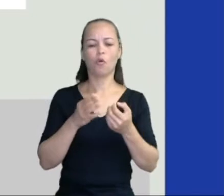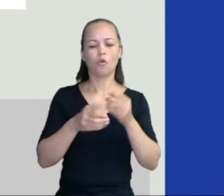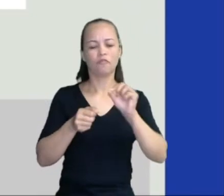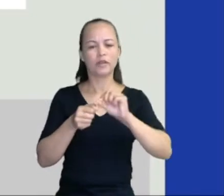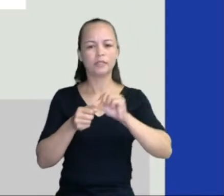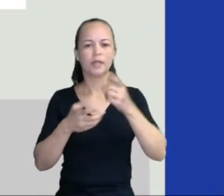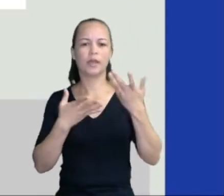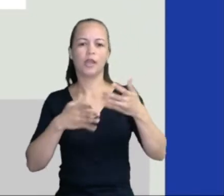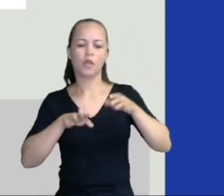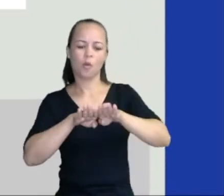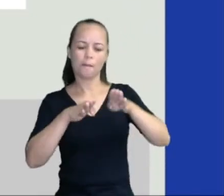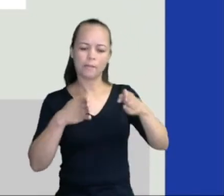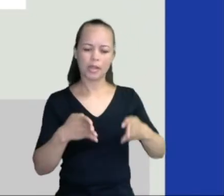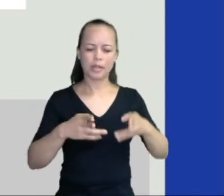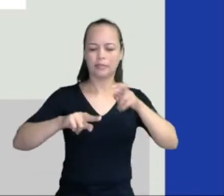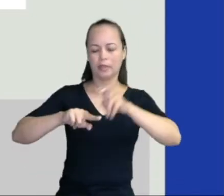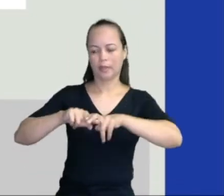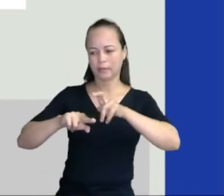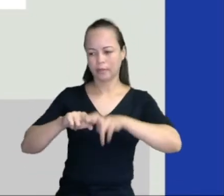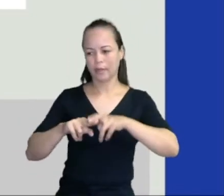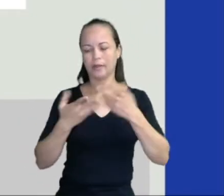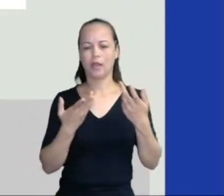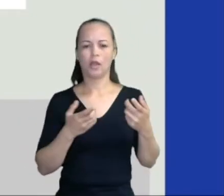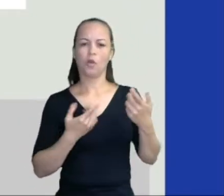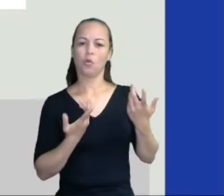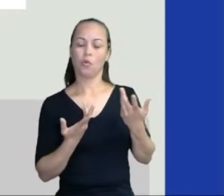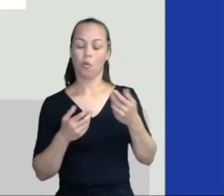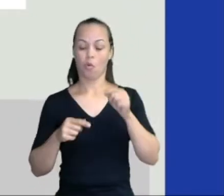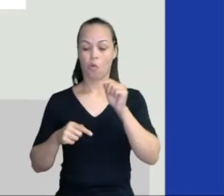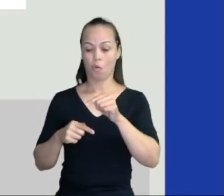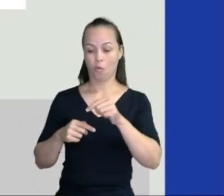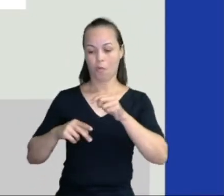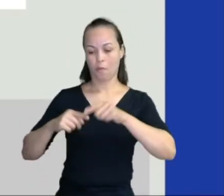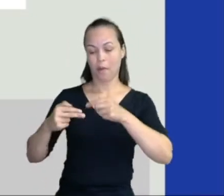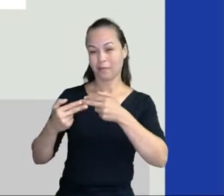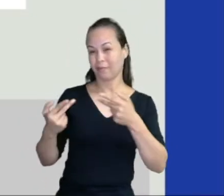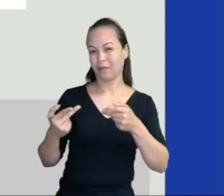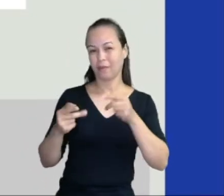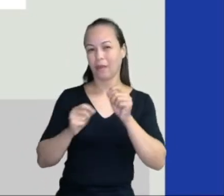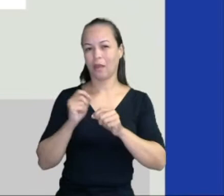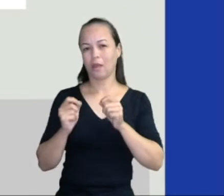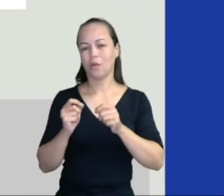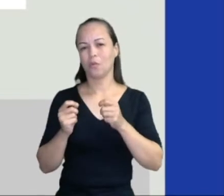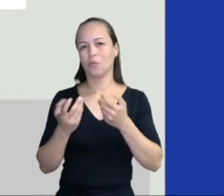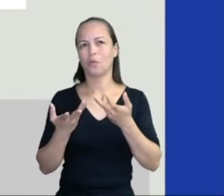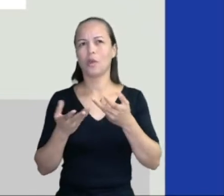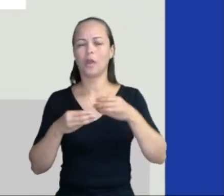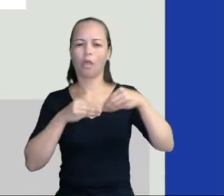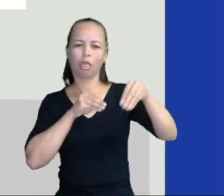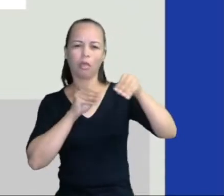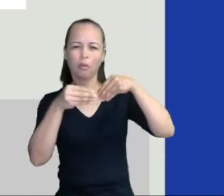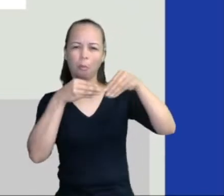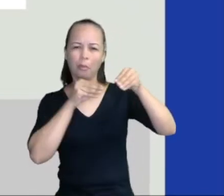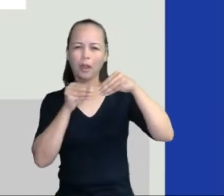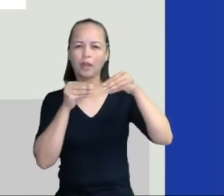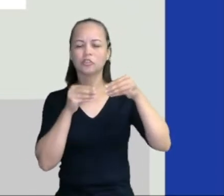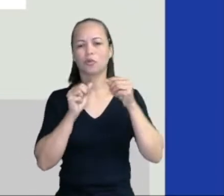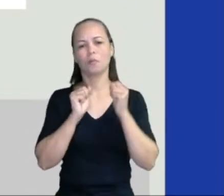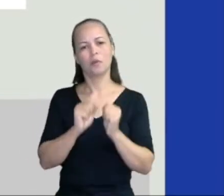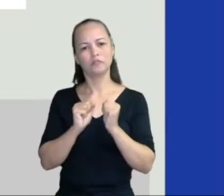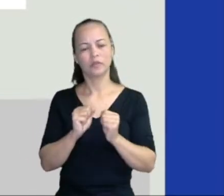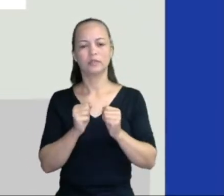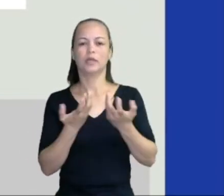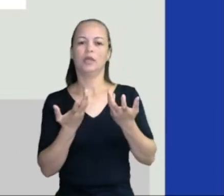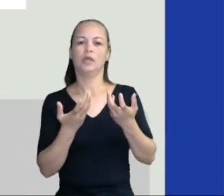uma cadeira. E com o mesmo material, que, por exemplo, é o plástico, eu posso fazer